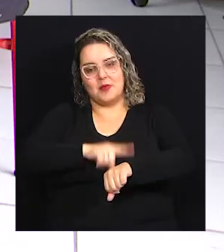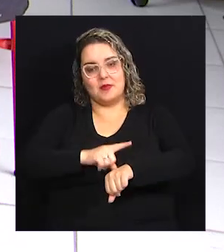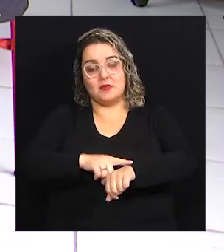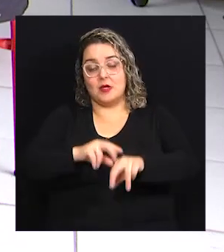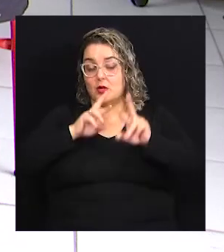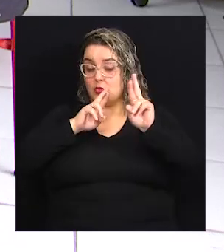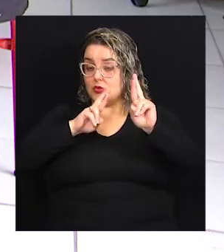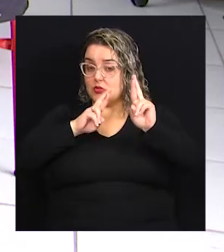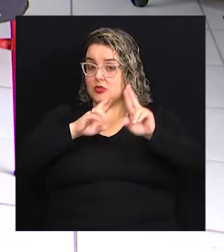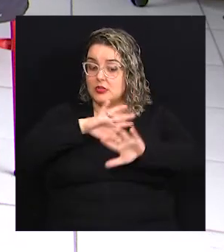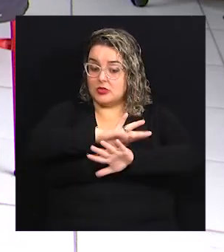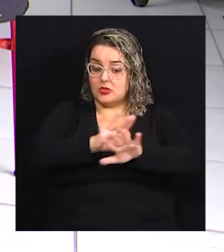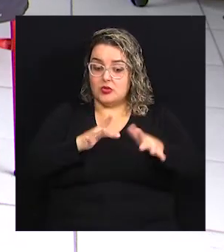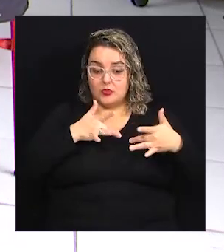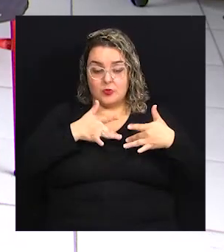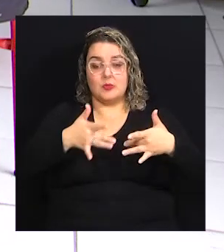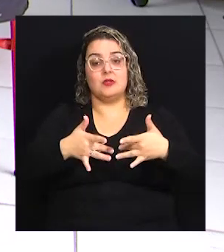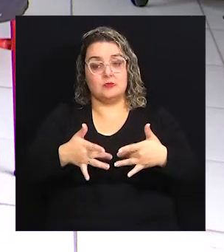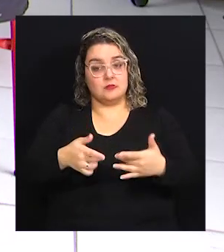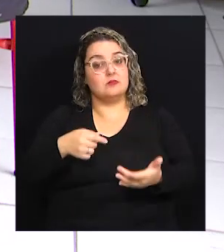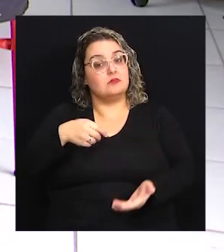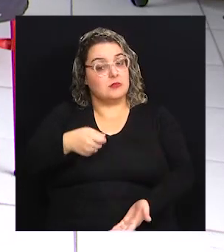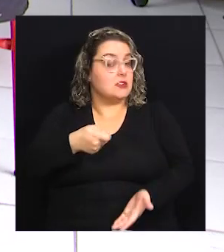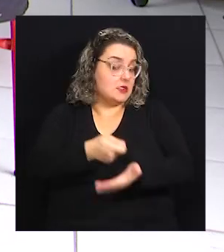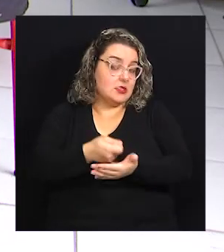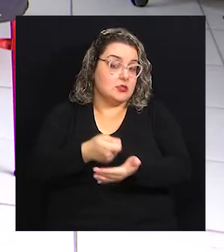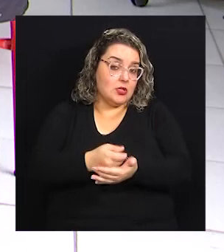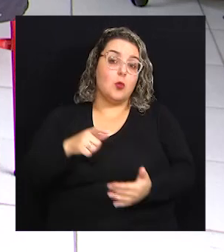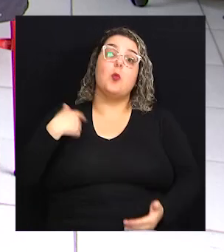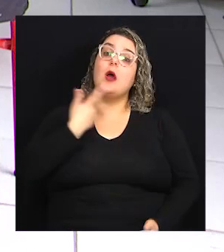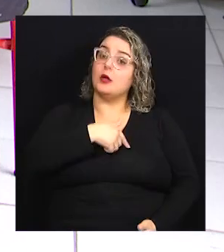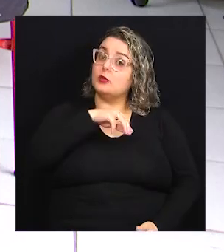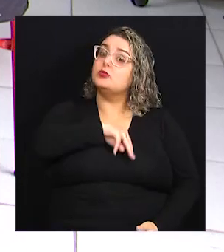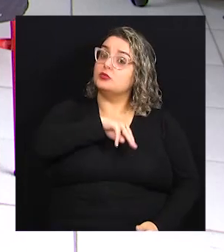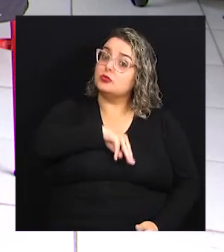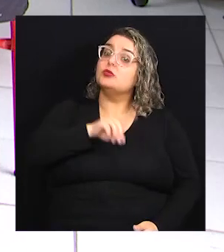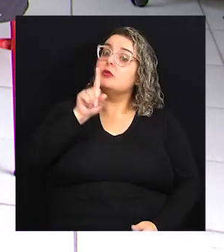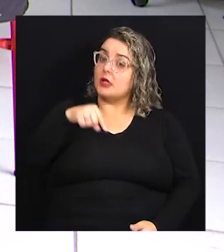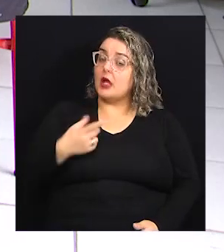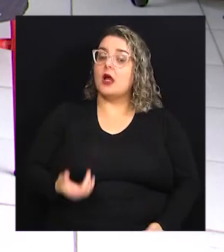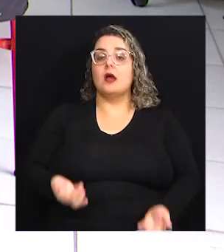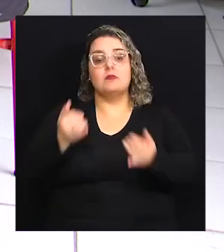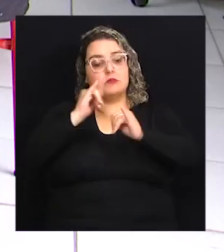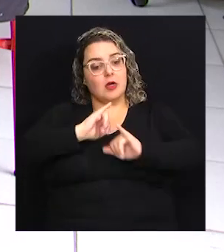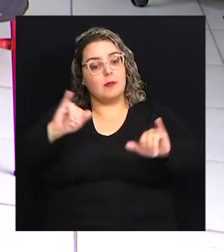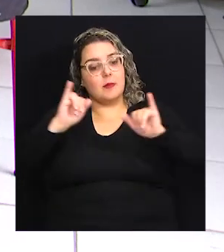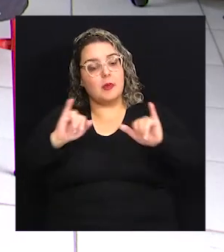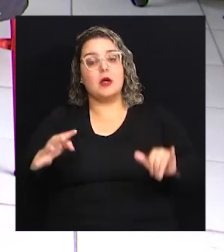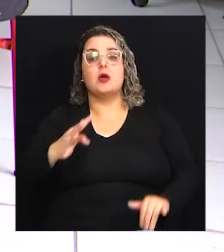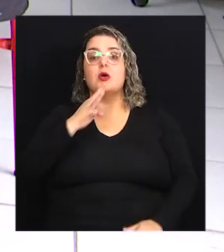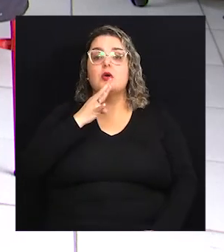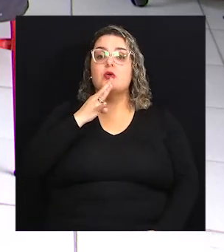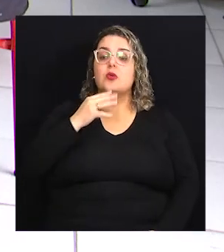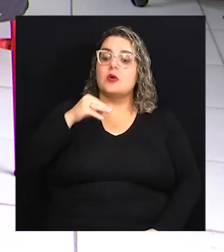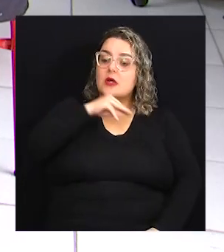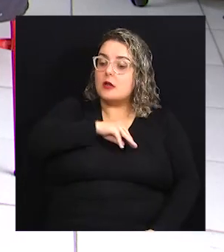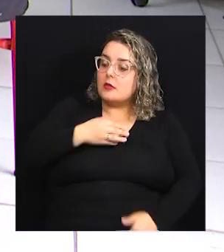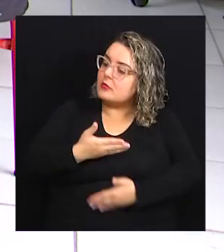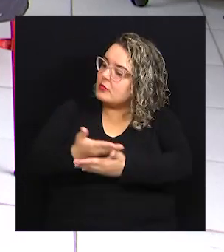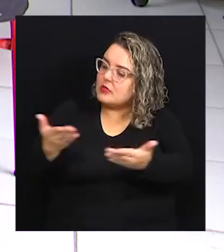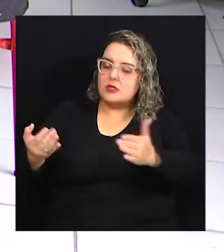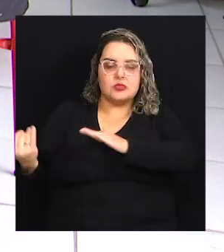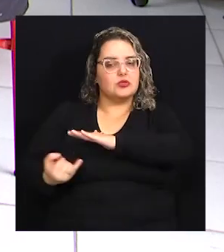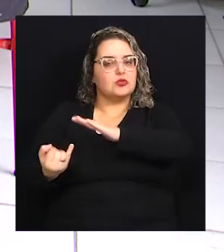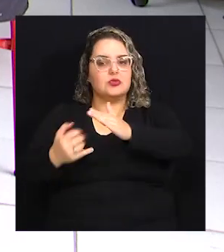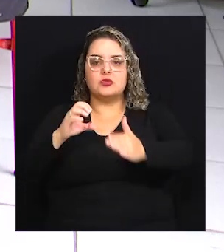Eu espero que o Mãos Solidárias esteja cumprindo a nossa missão, que é que as pessoas conheçam a missão